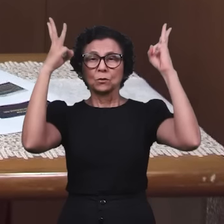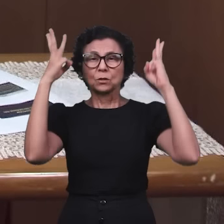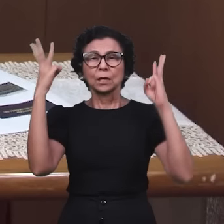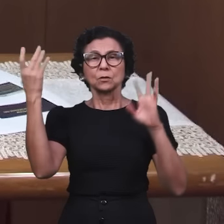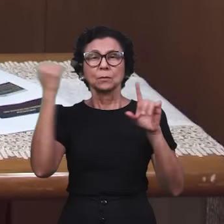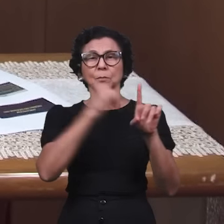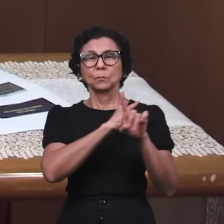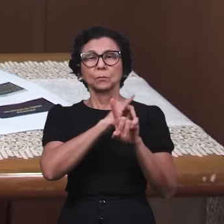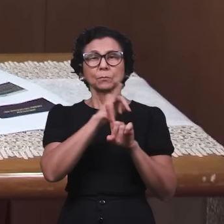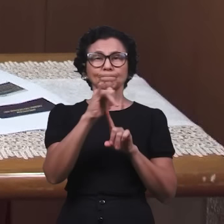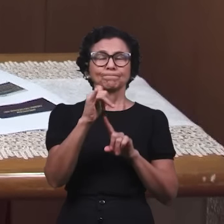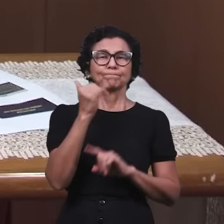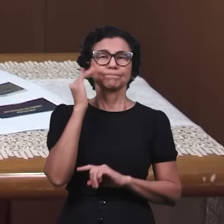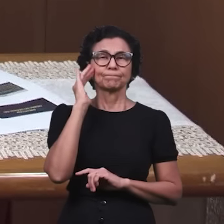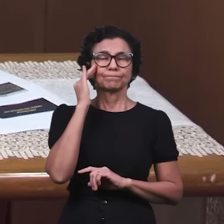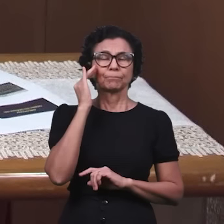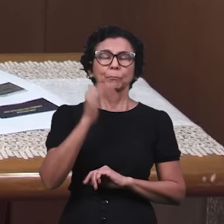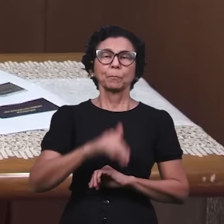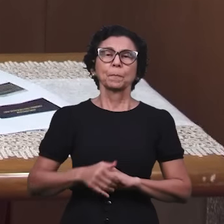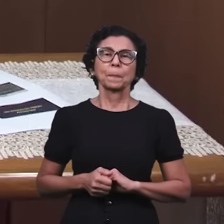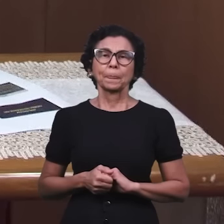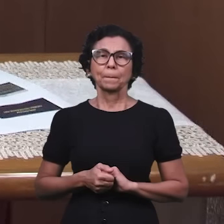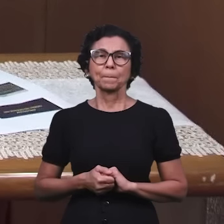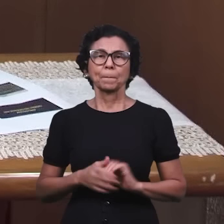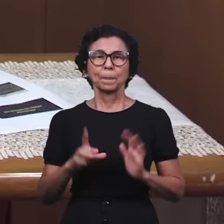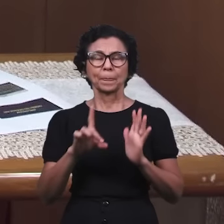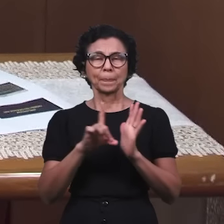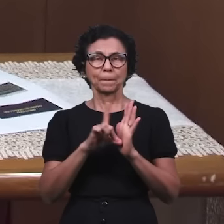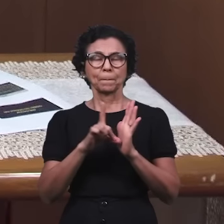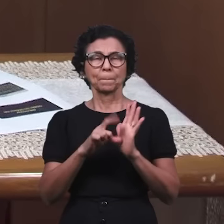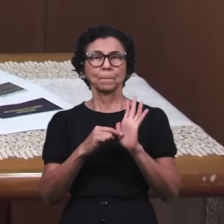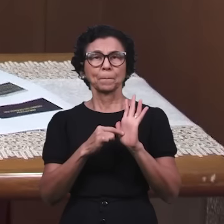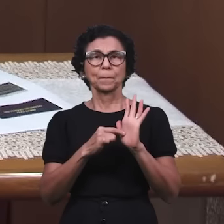aqui, Deuteronômio 12, 11, 12, diz assim: